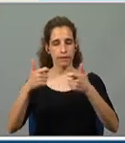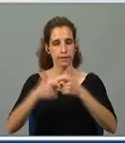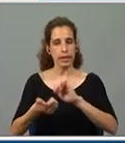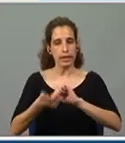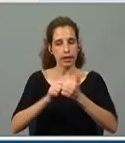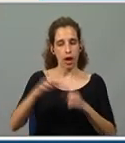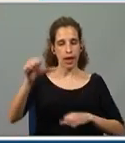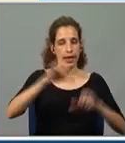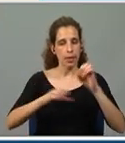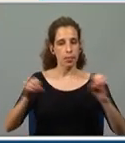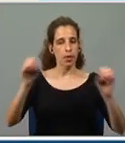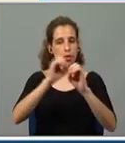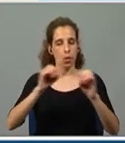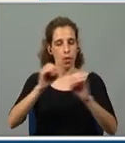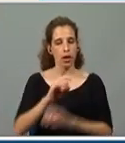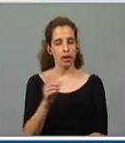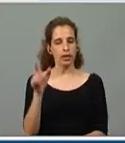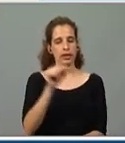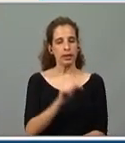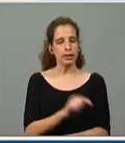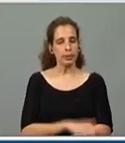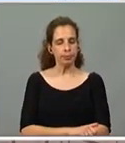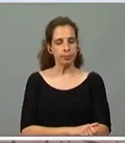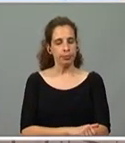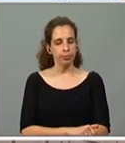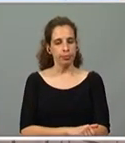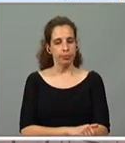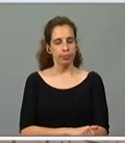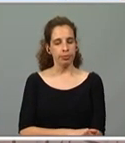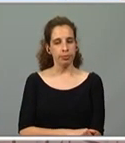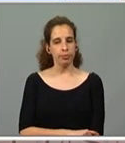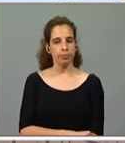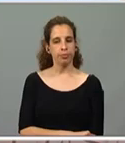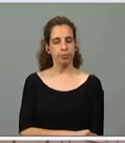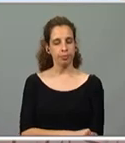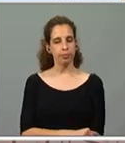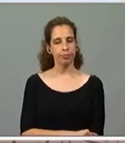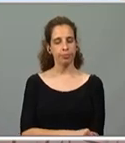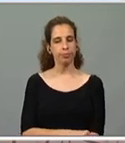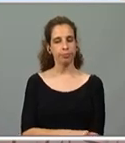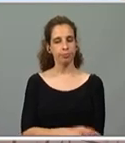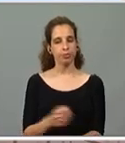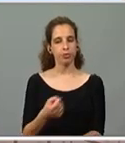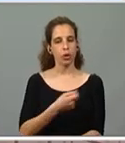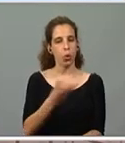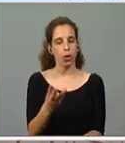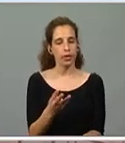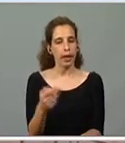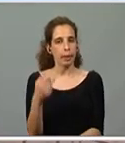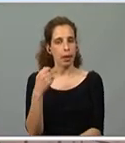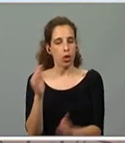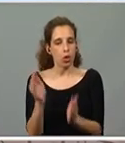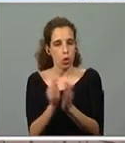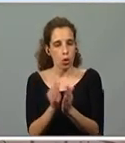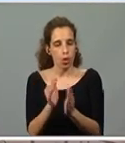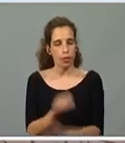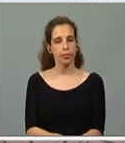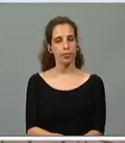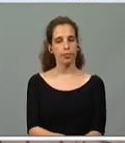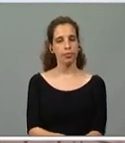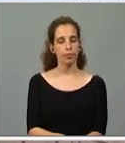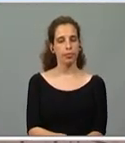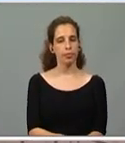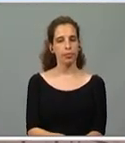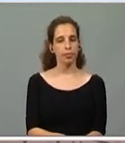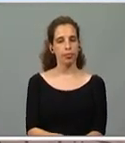transformações químicas, e por ser a pequena quantidade. Portanto, é um processo de baixo